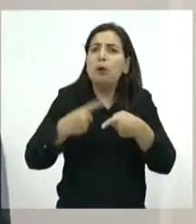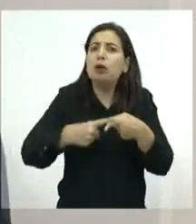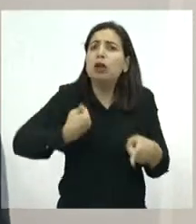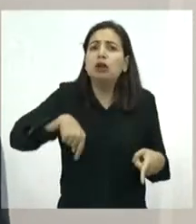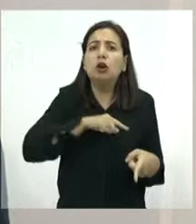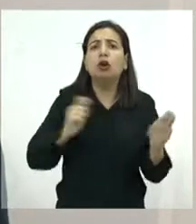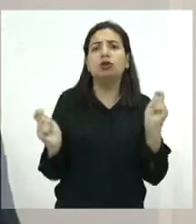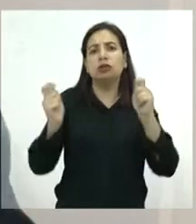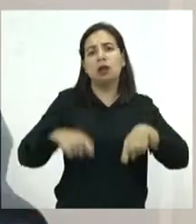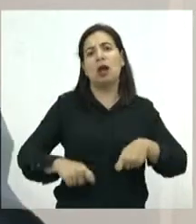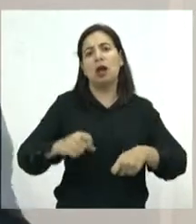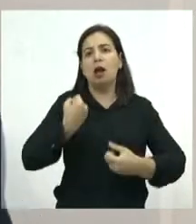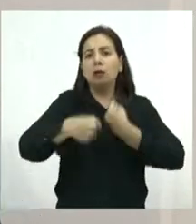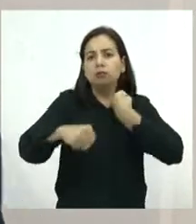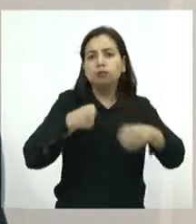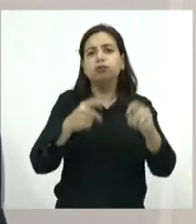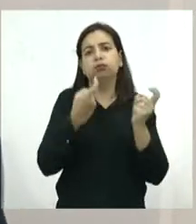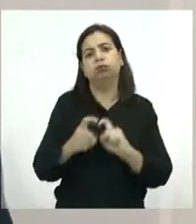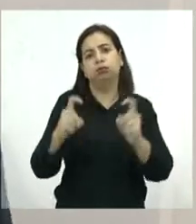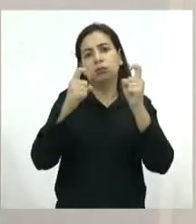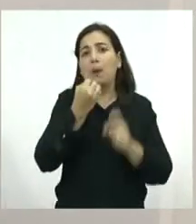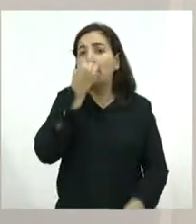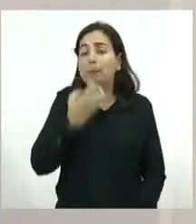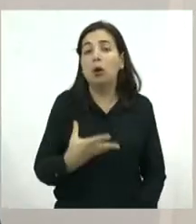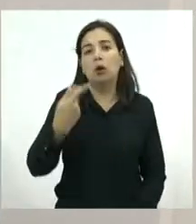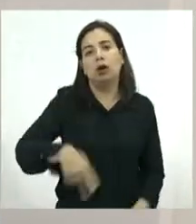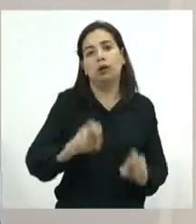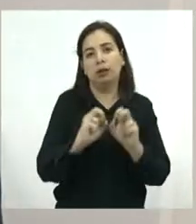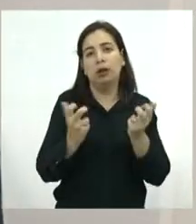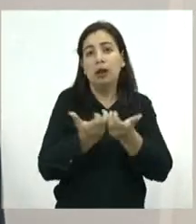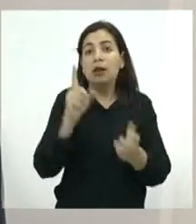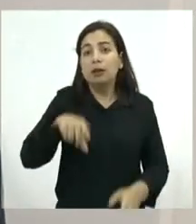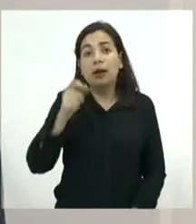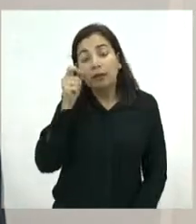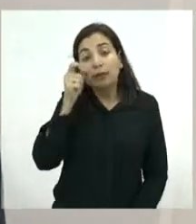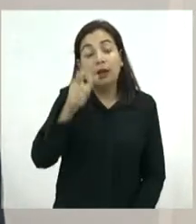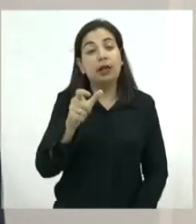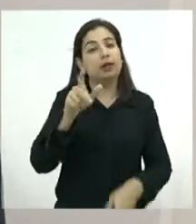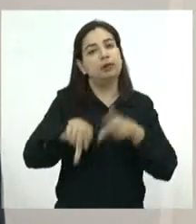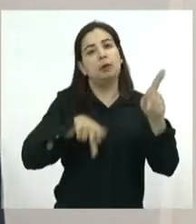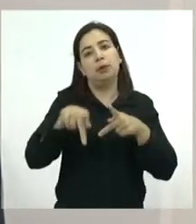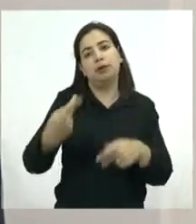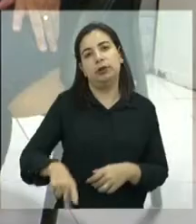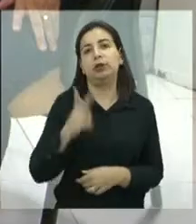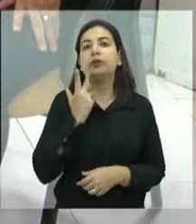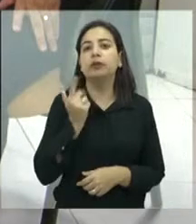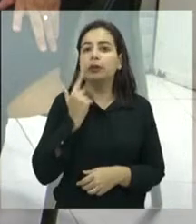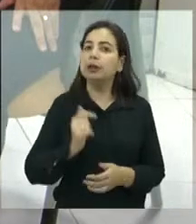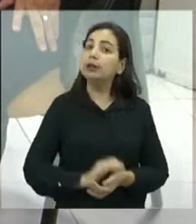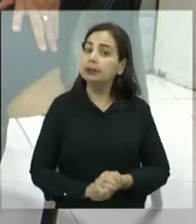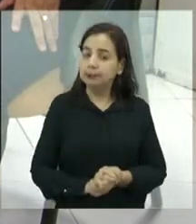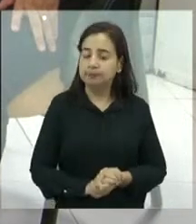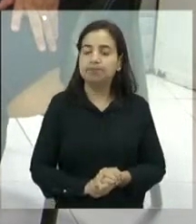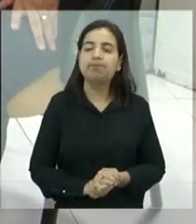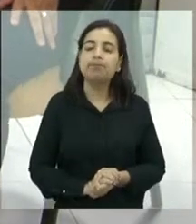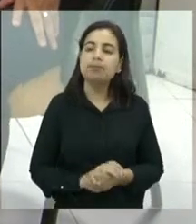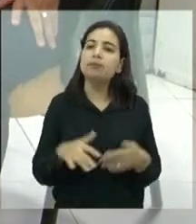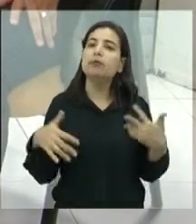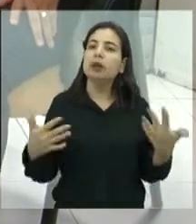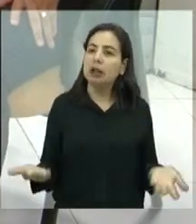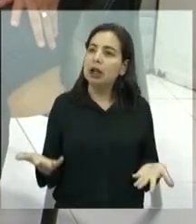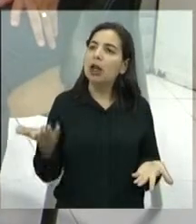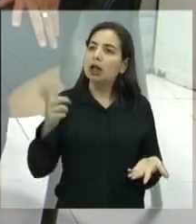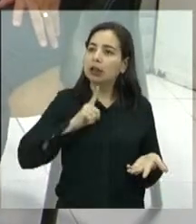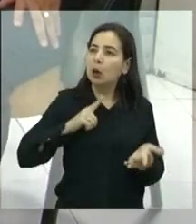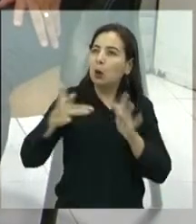o debate interessante na Câmara Municipal, que é o debate que interessa a grande população de Fortaleza. Exatamente, esse contato assim,